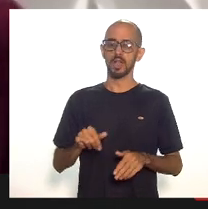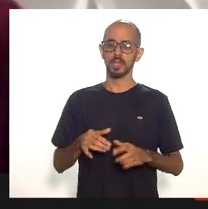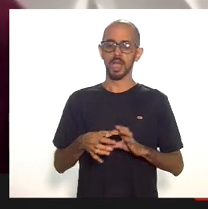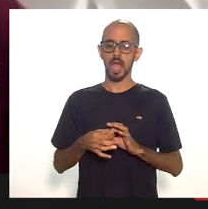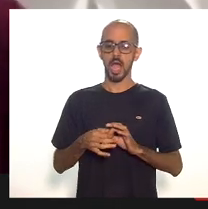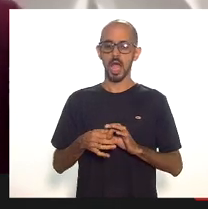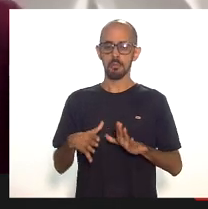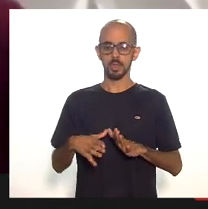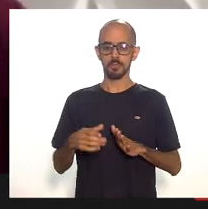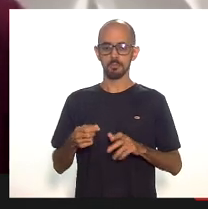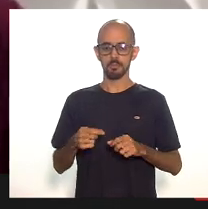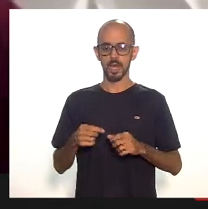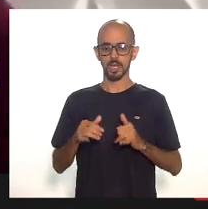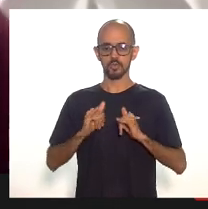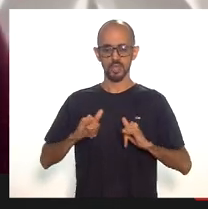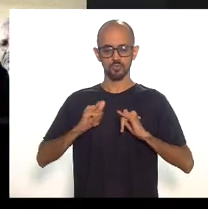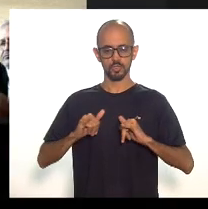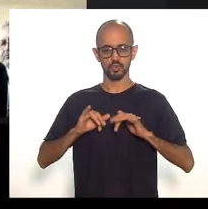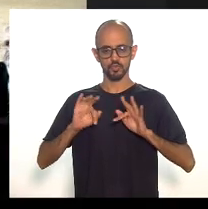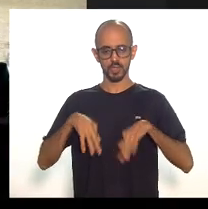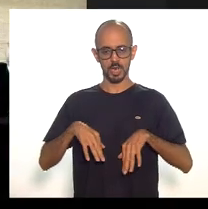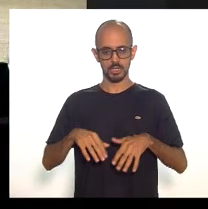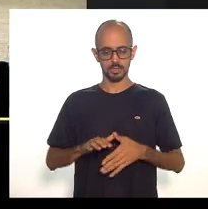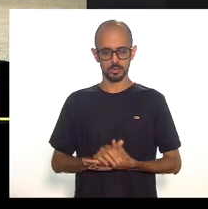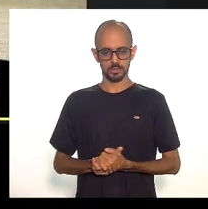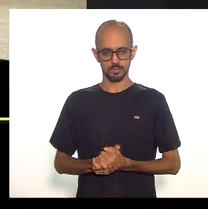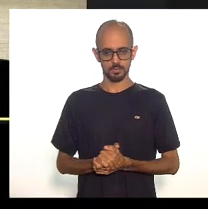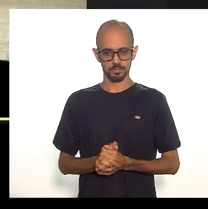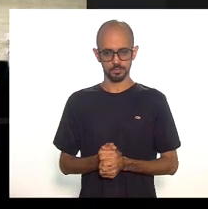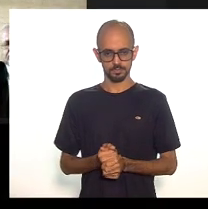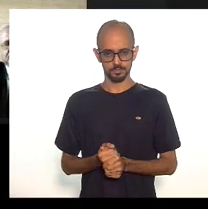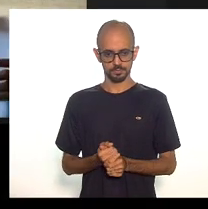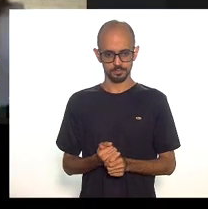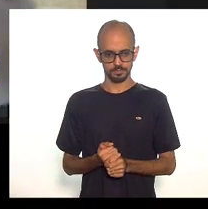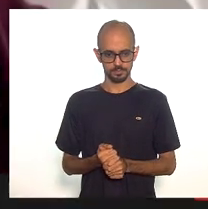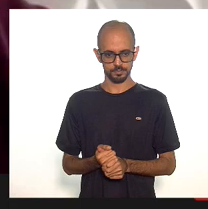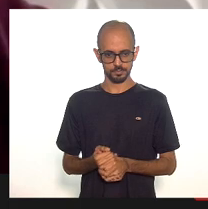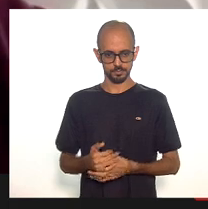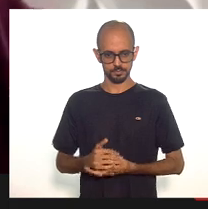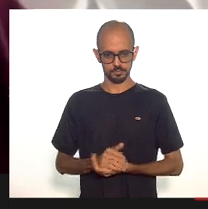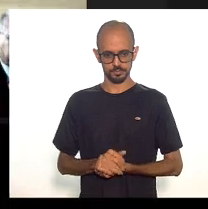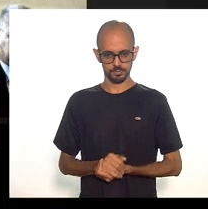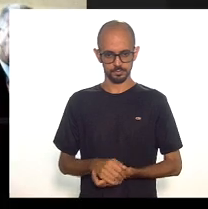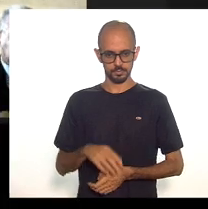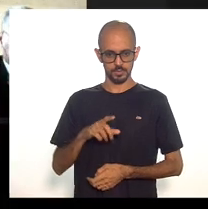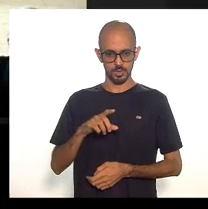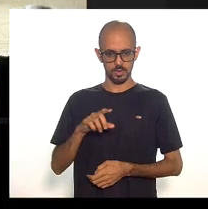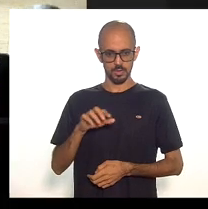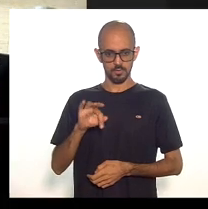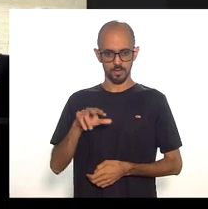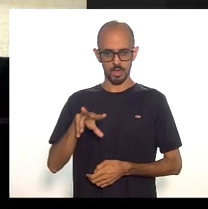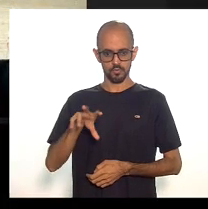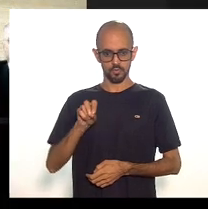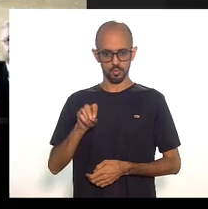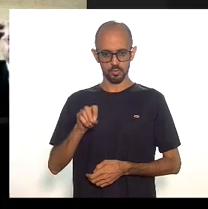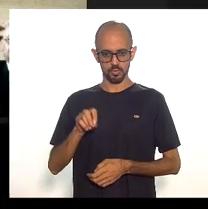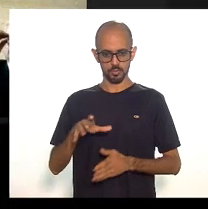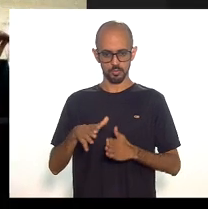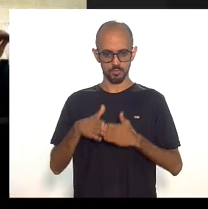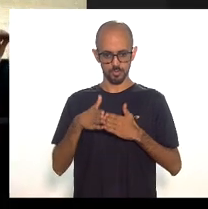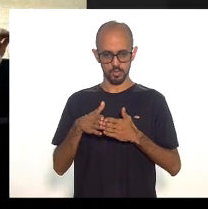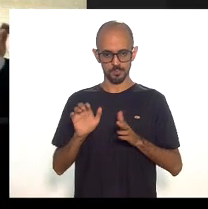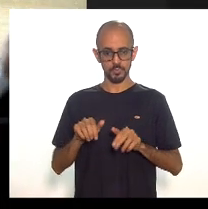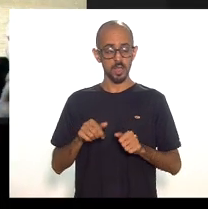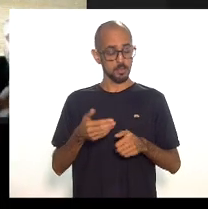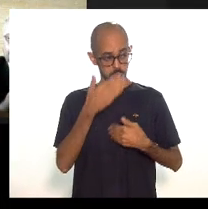as manifestações finais. Tudo bem, estamos encerrando. Deputado Flávio Serafini. Dos convidados. Bom, obrigado,